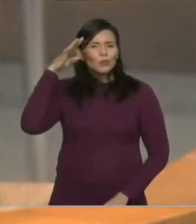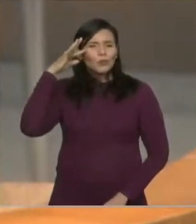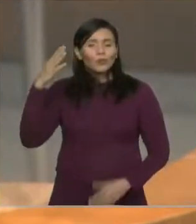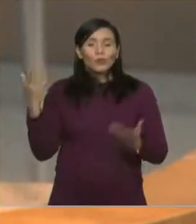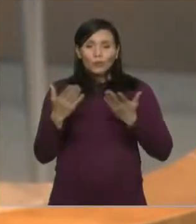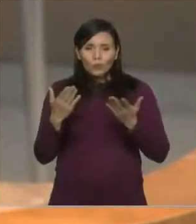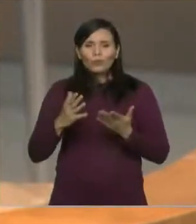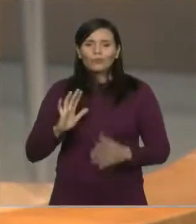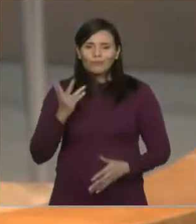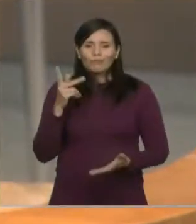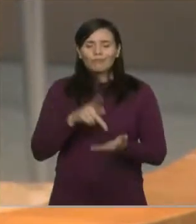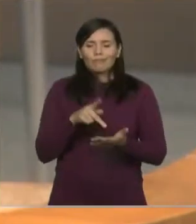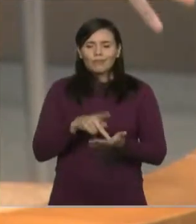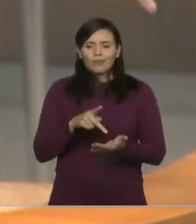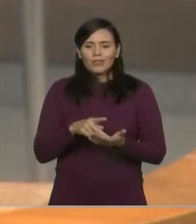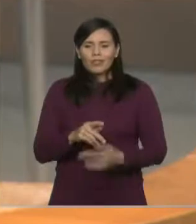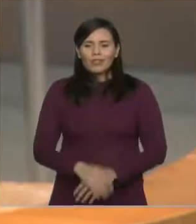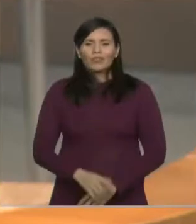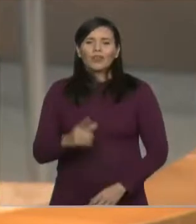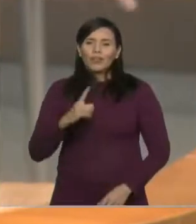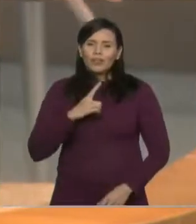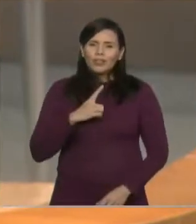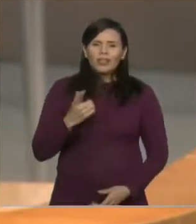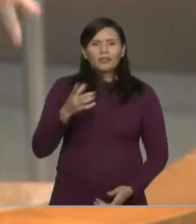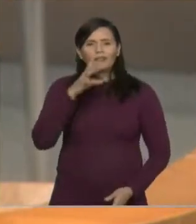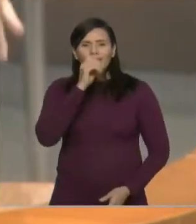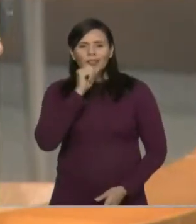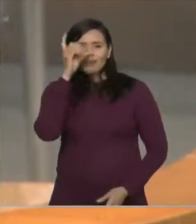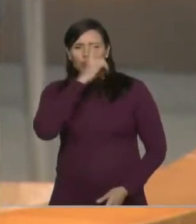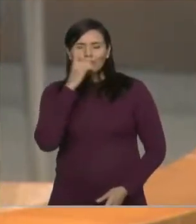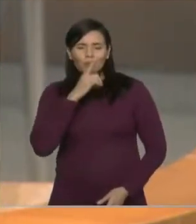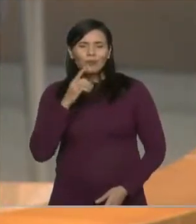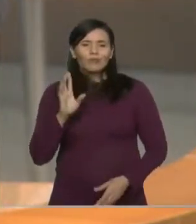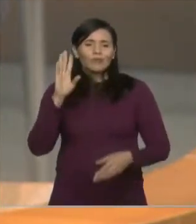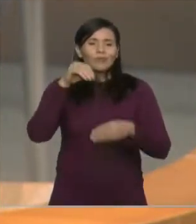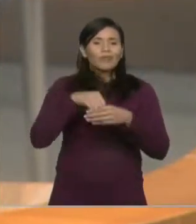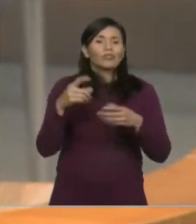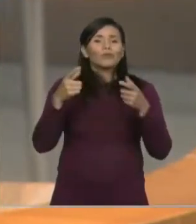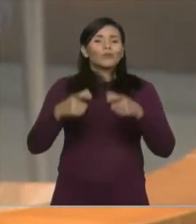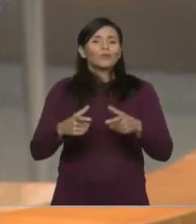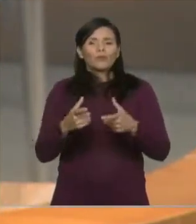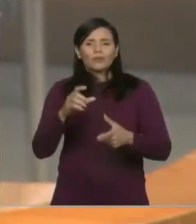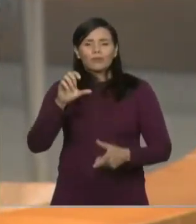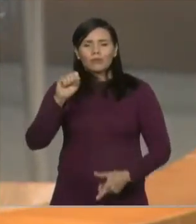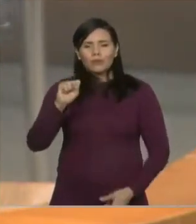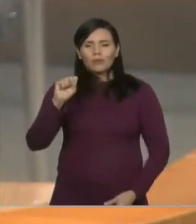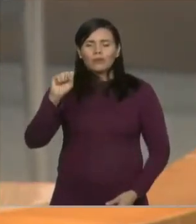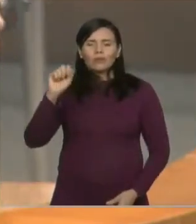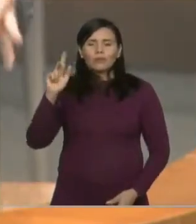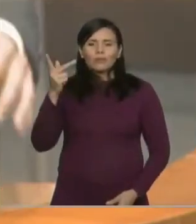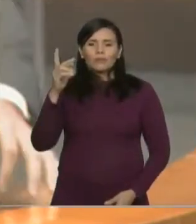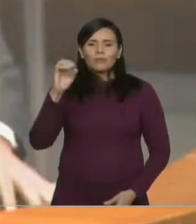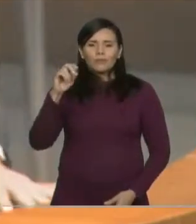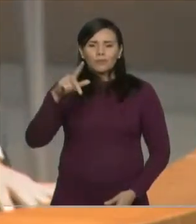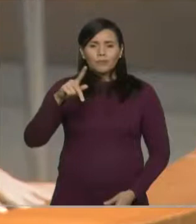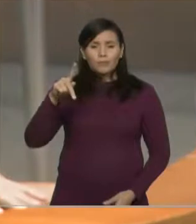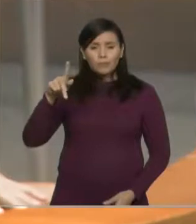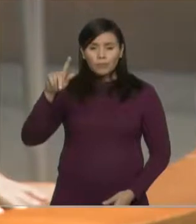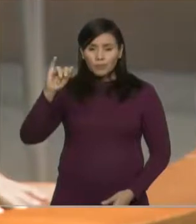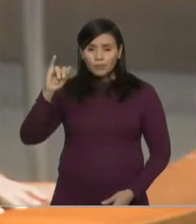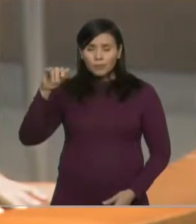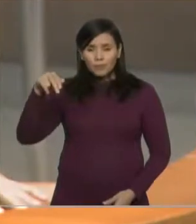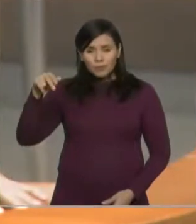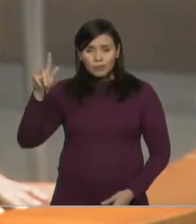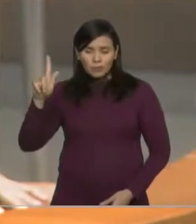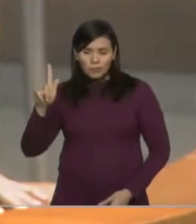serviços dentro de um shopping, num sábado, num domingo. Isso é garantir direitos, minha querida amiga deputada Dani. Isso é garantir